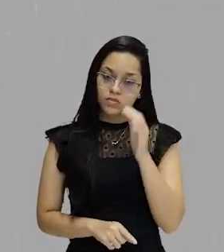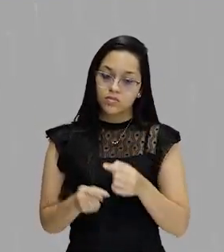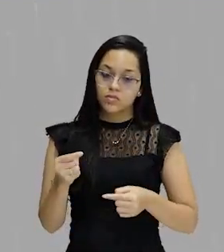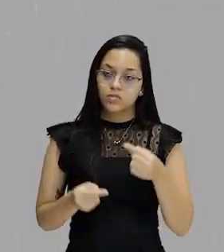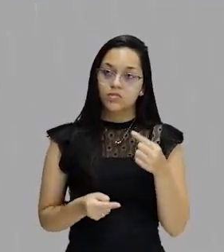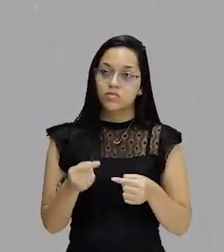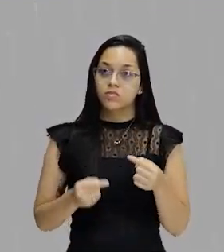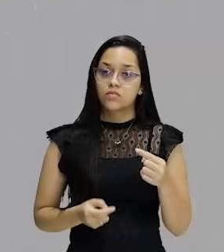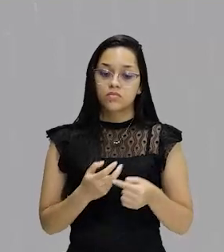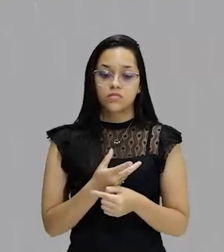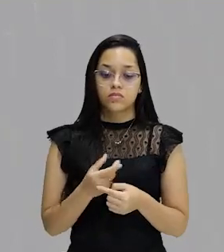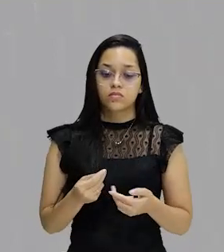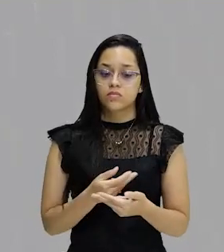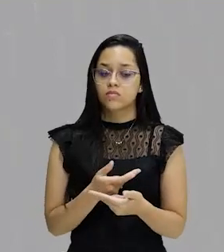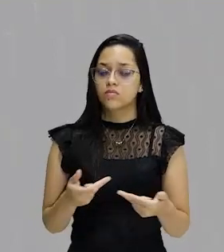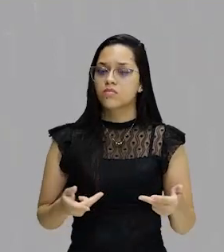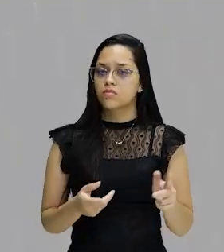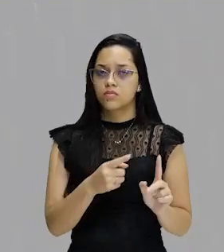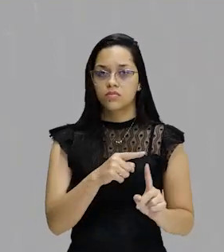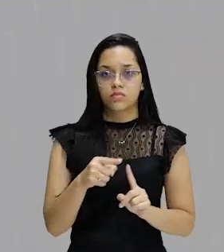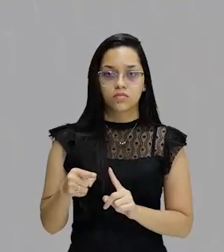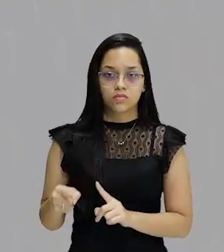discutindo a liberdade em diversos âmbitos.